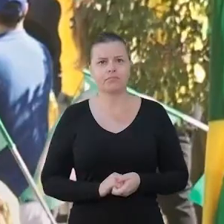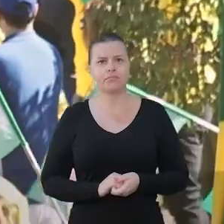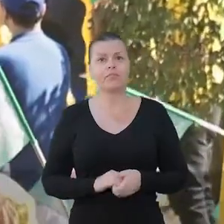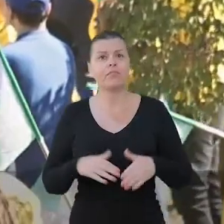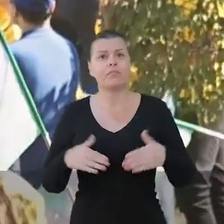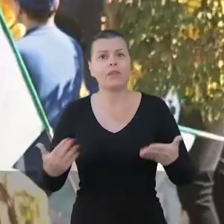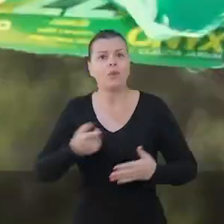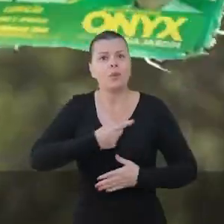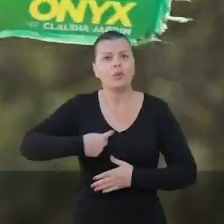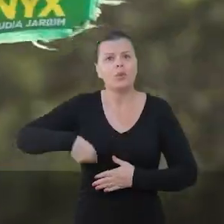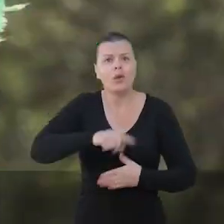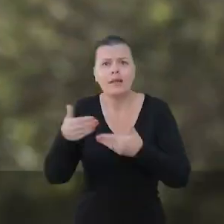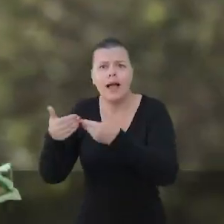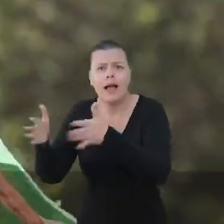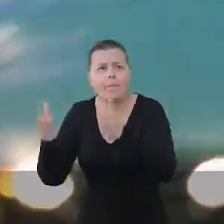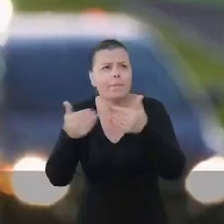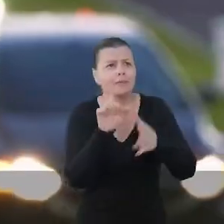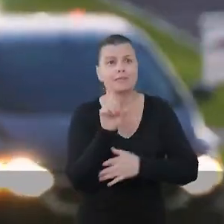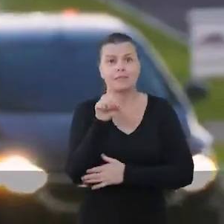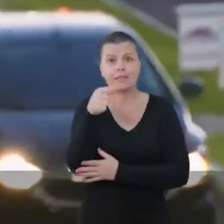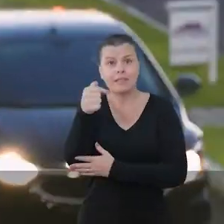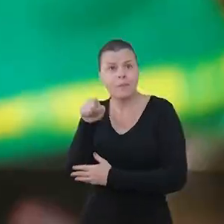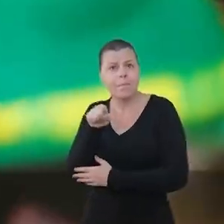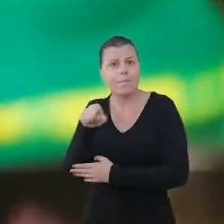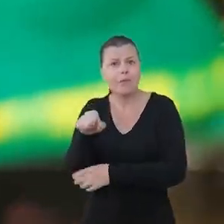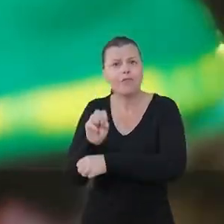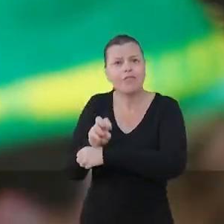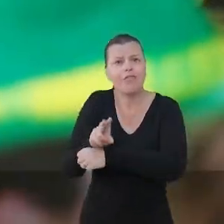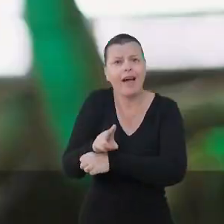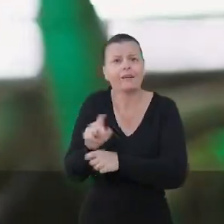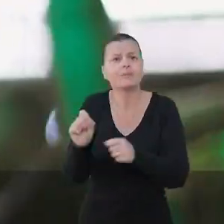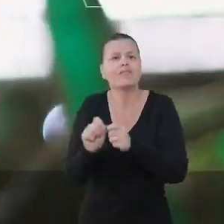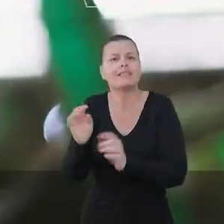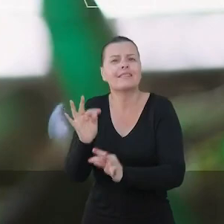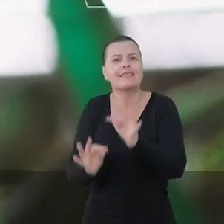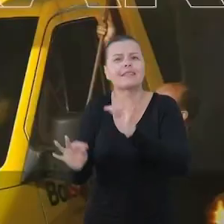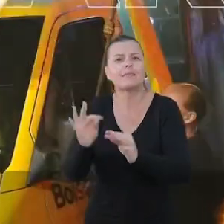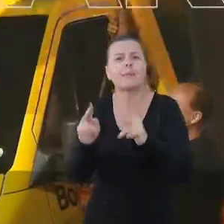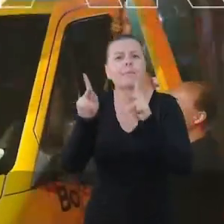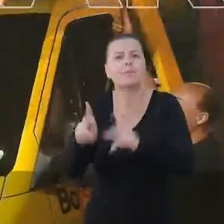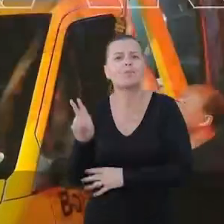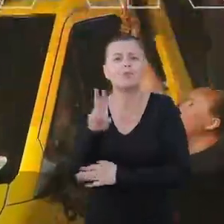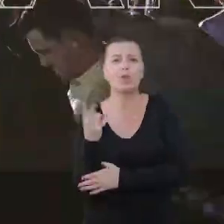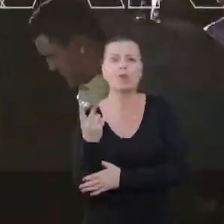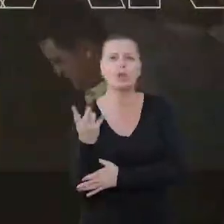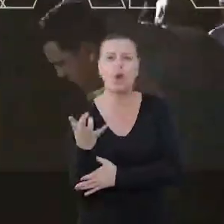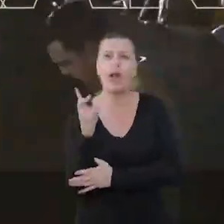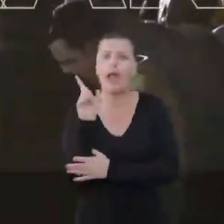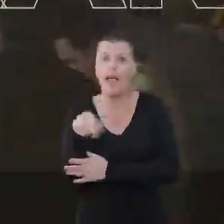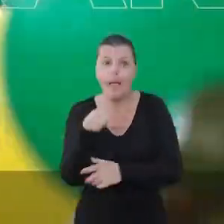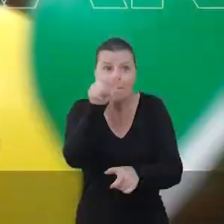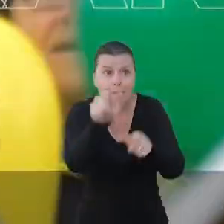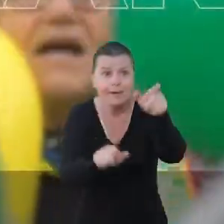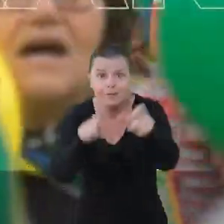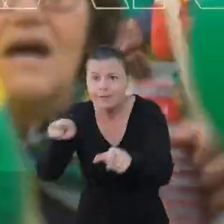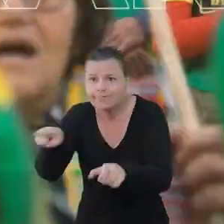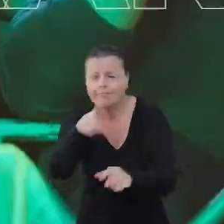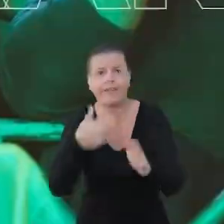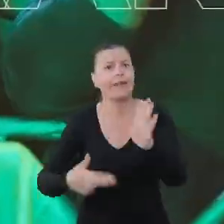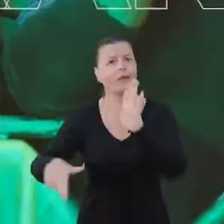Quando a gente abriu 17 mil vagas para tratamento de dependentes químicos, foi para recuperar